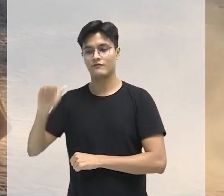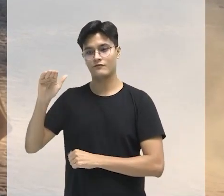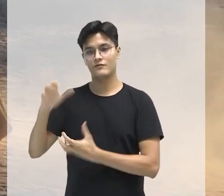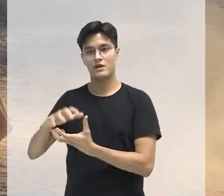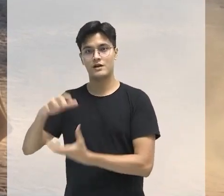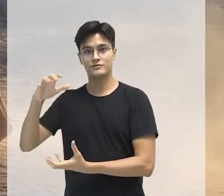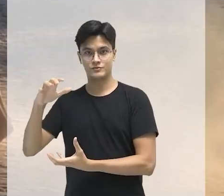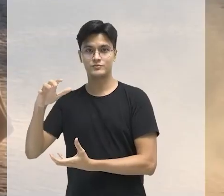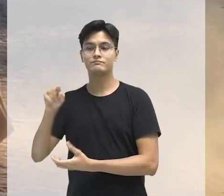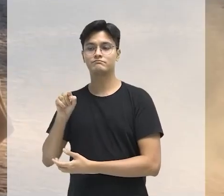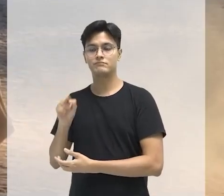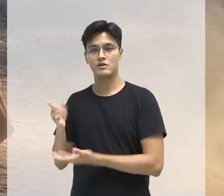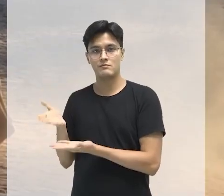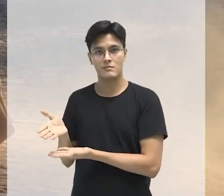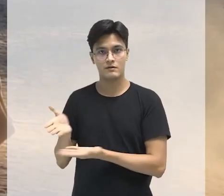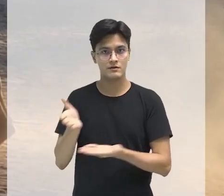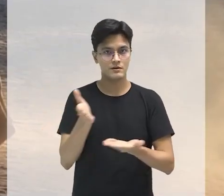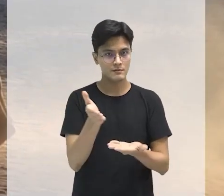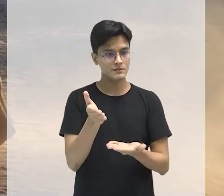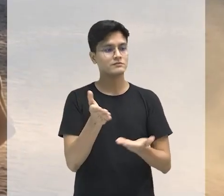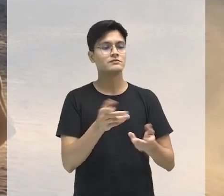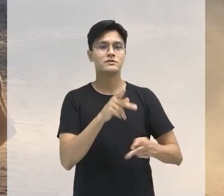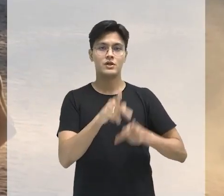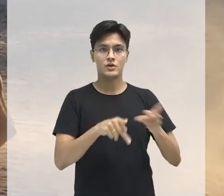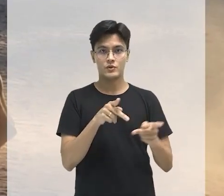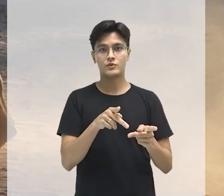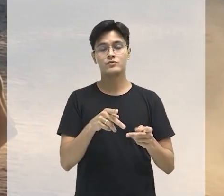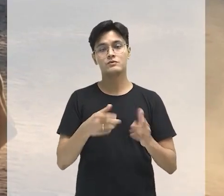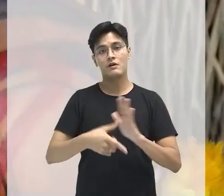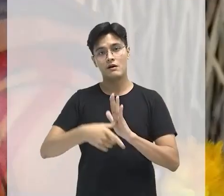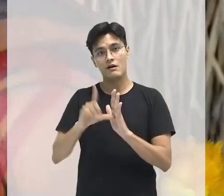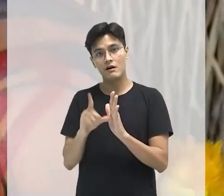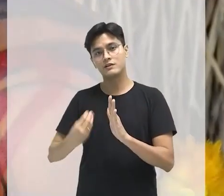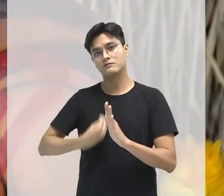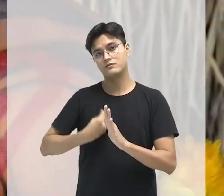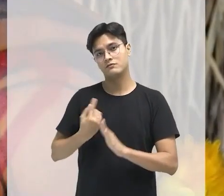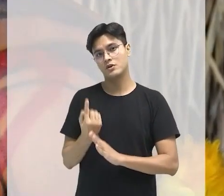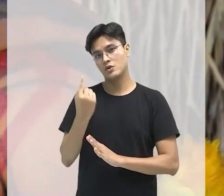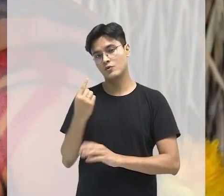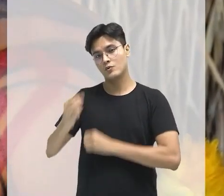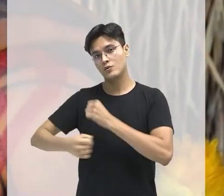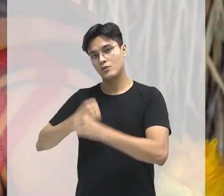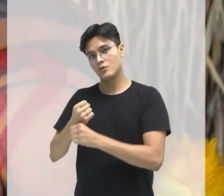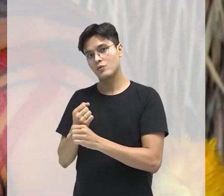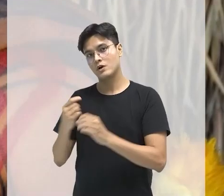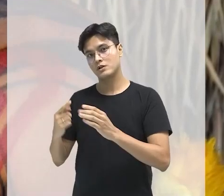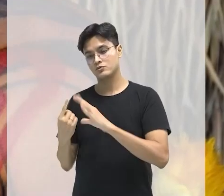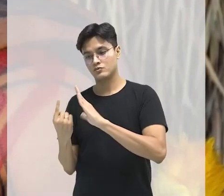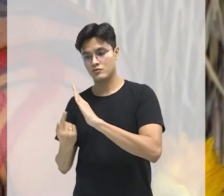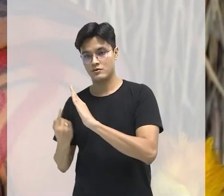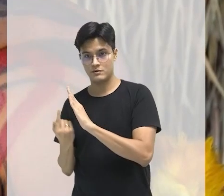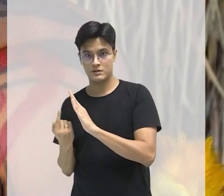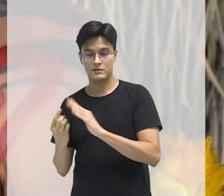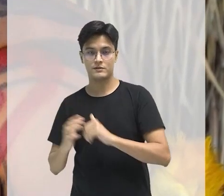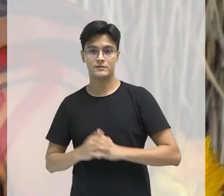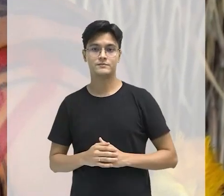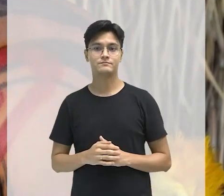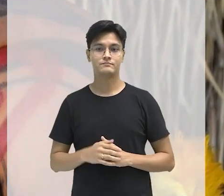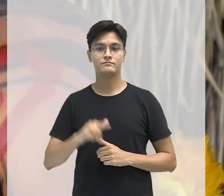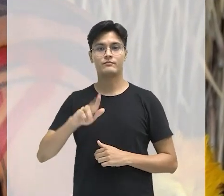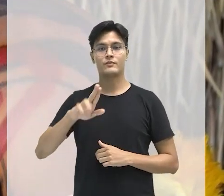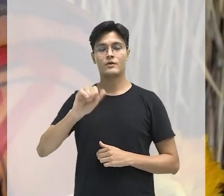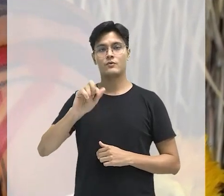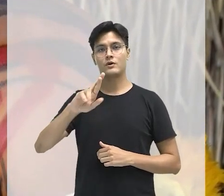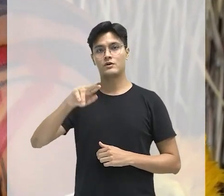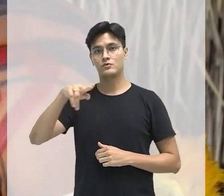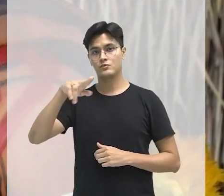são apresentadas para a tribo após um ano de reclusão em suas casas. O Quarupi é uma festa muito importante que acontece uma